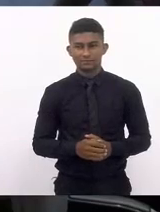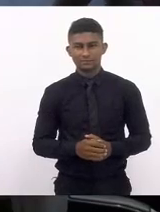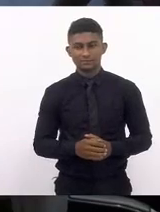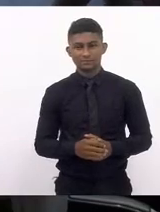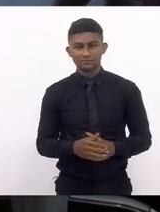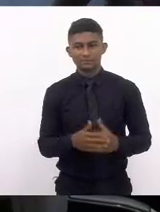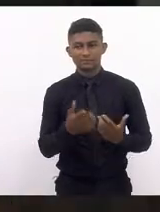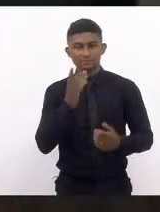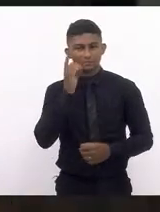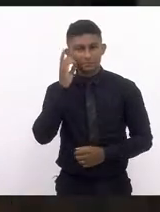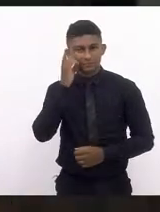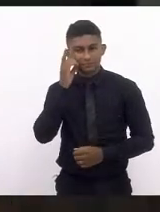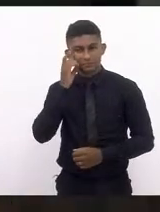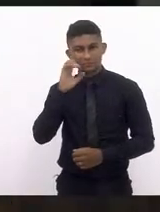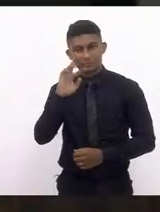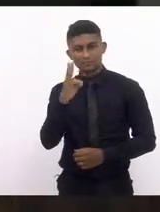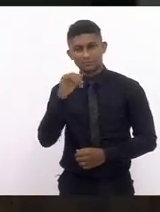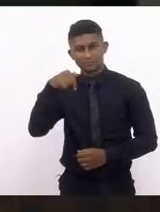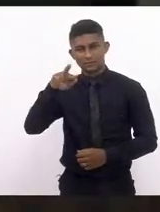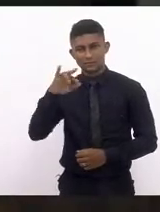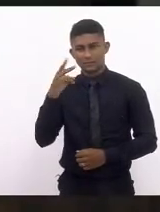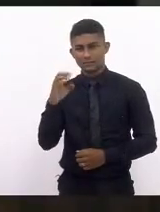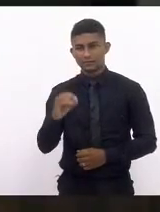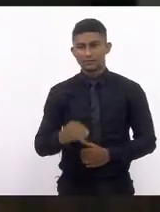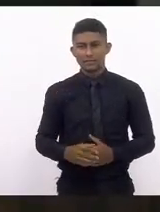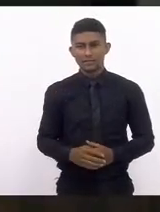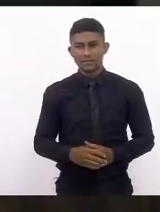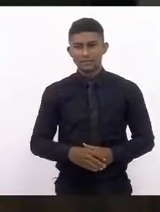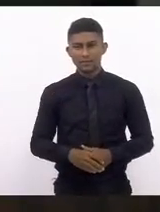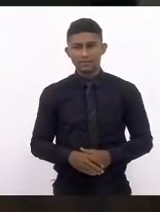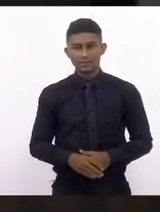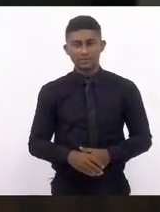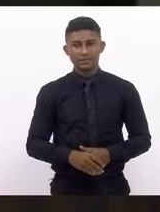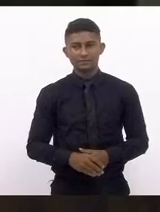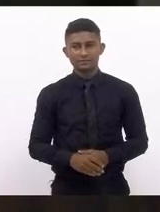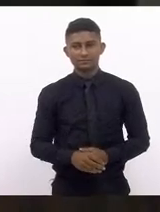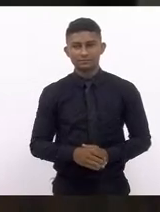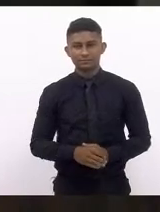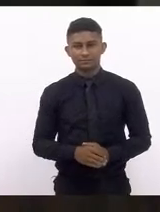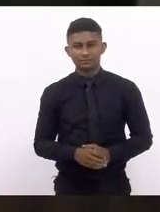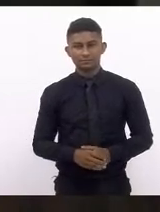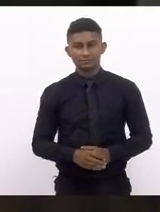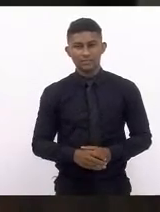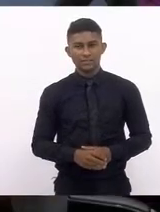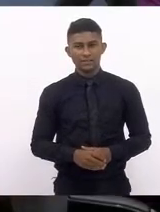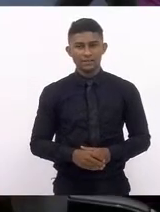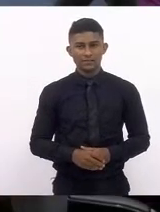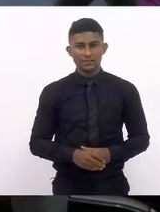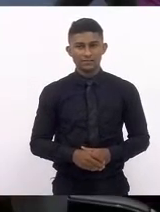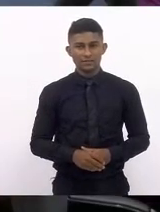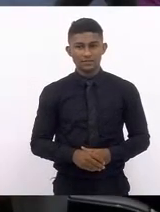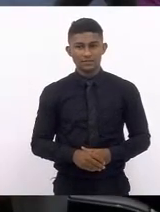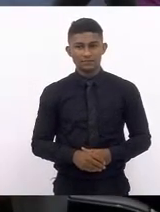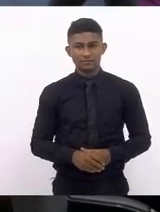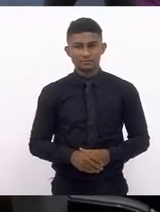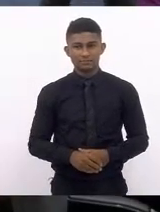de Minas e energia Deputado Chiquinho da Mangueira e padroniza Lins